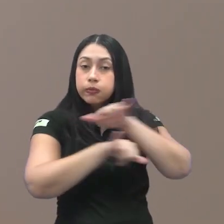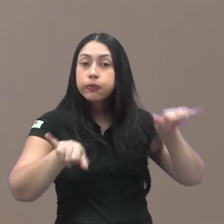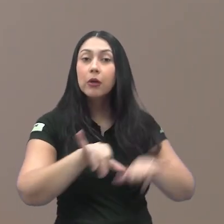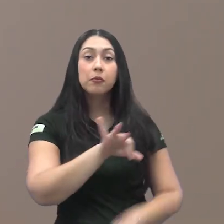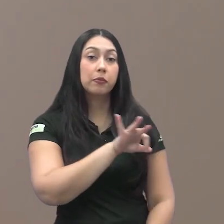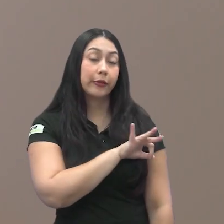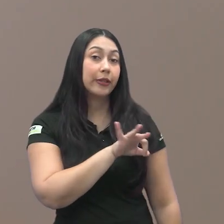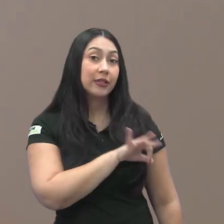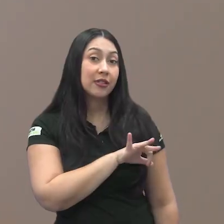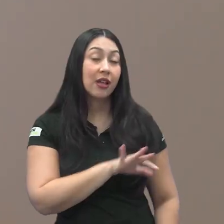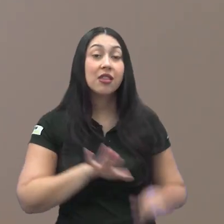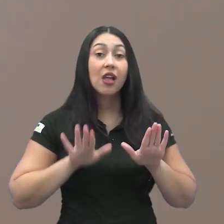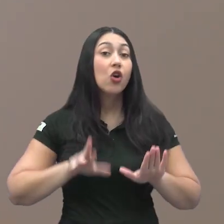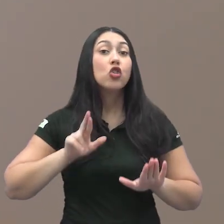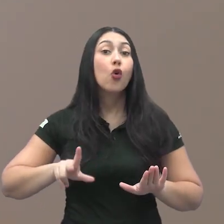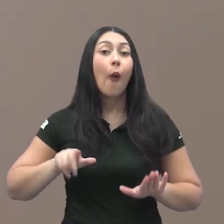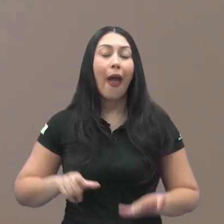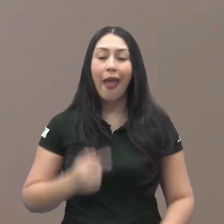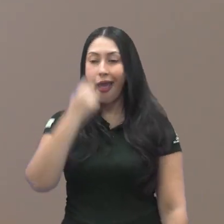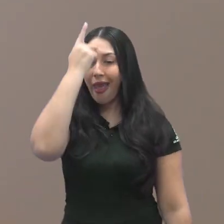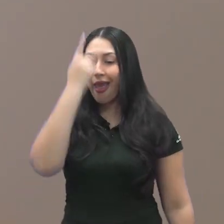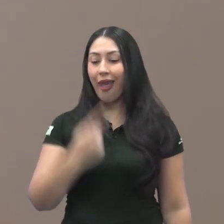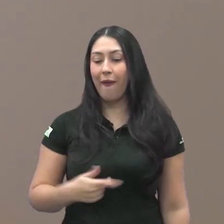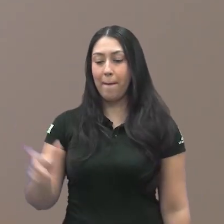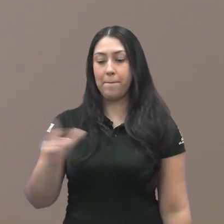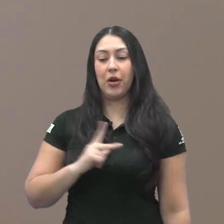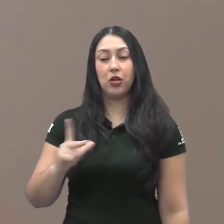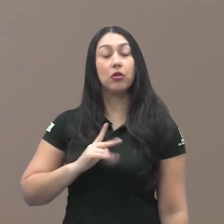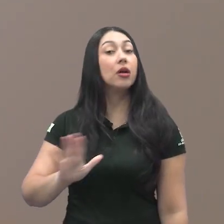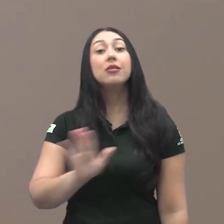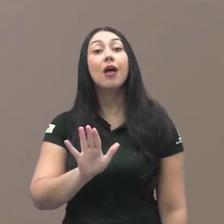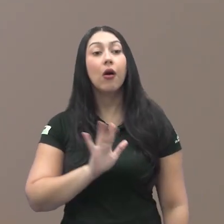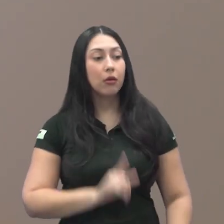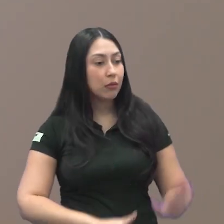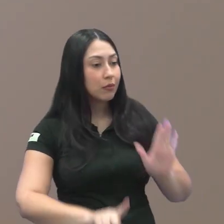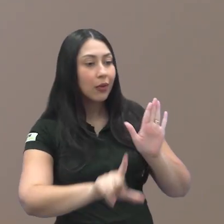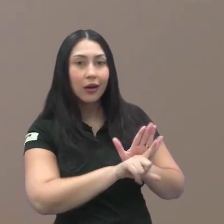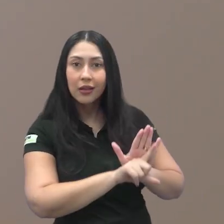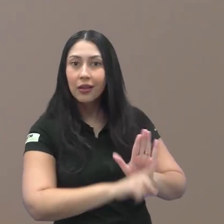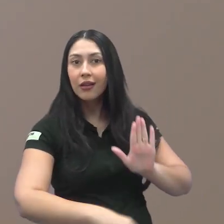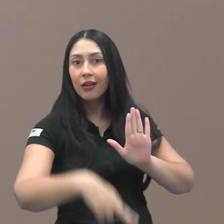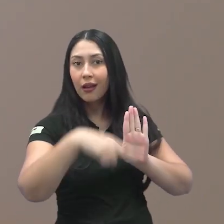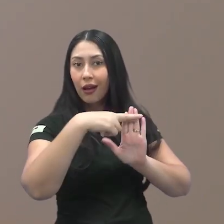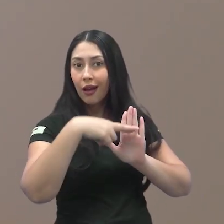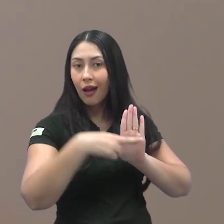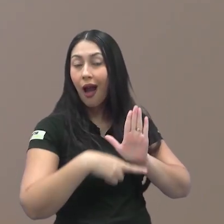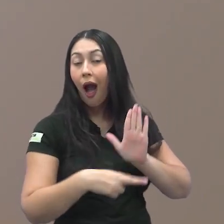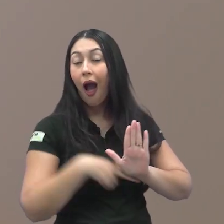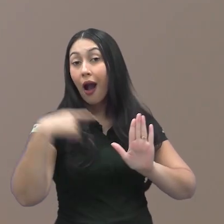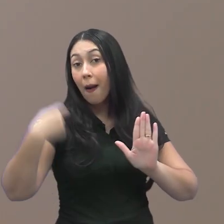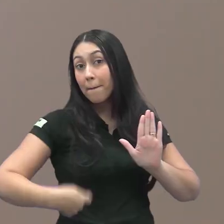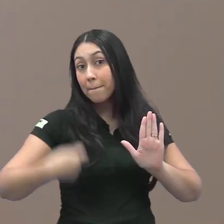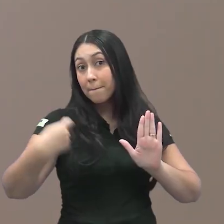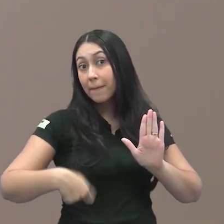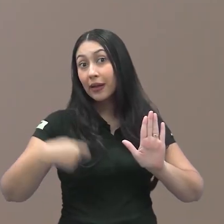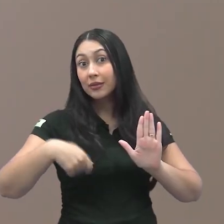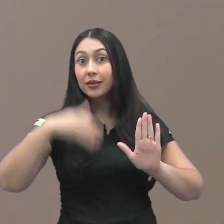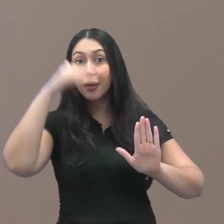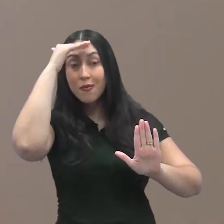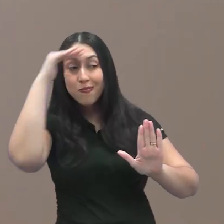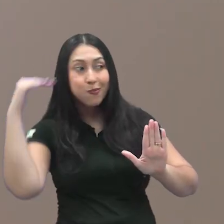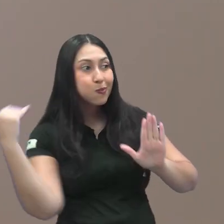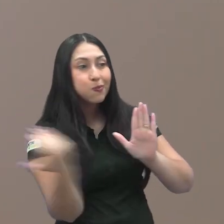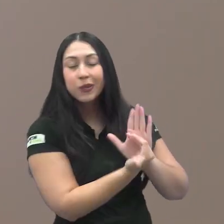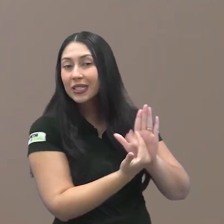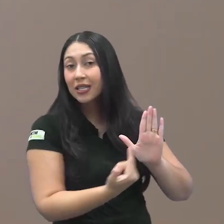órgãos policiais. Então não é uma iniciativa individual dele, é uma lei e um regulamento que já